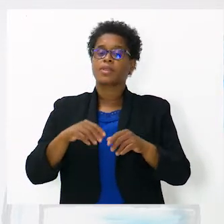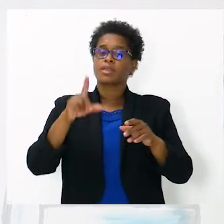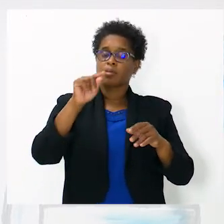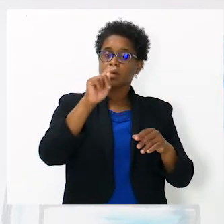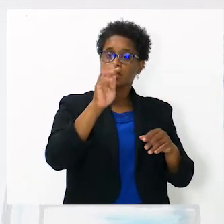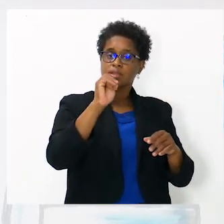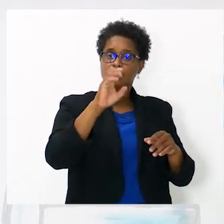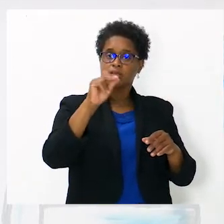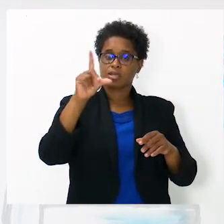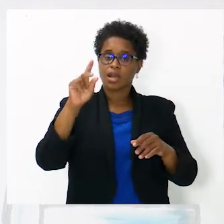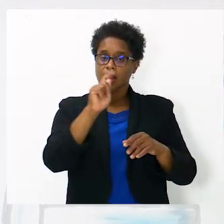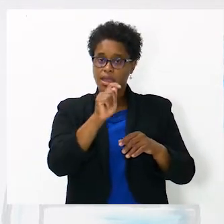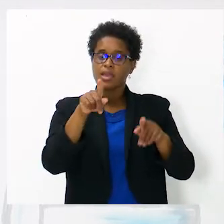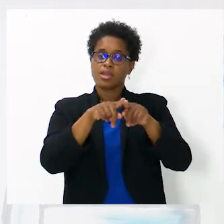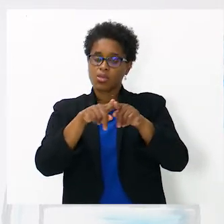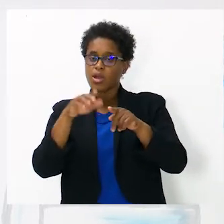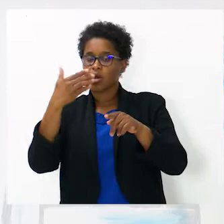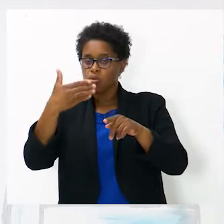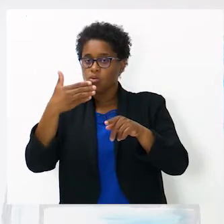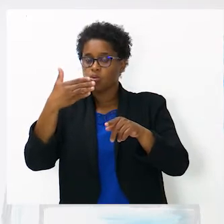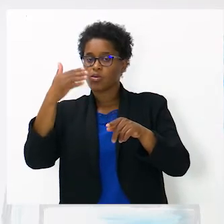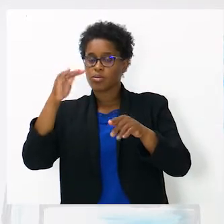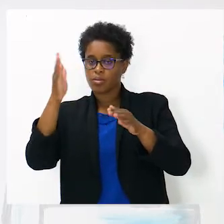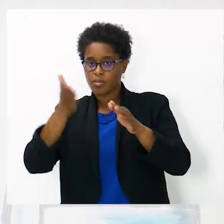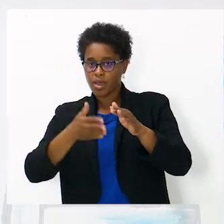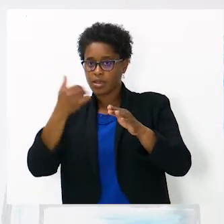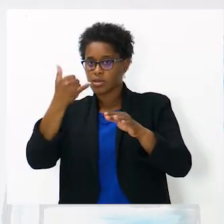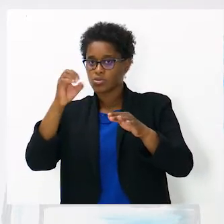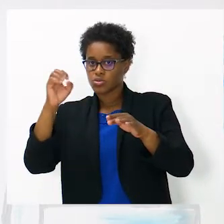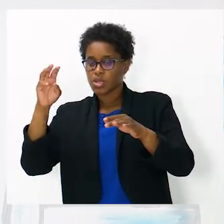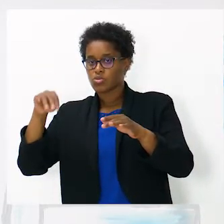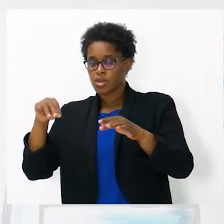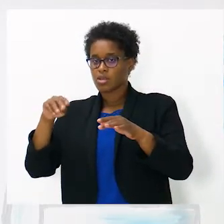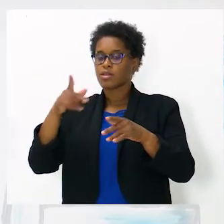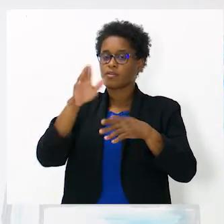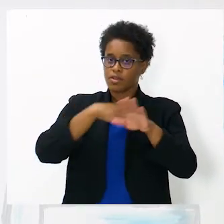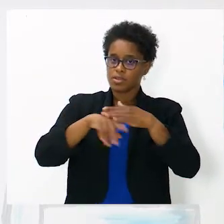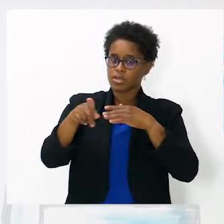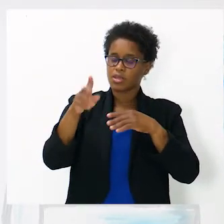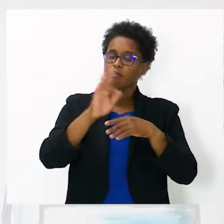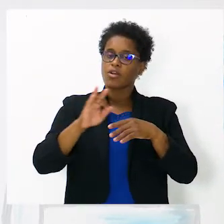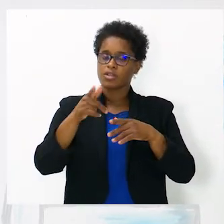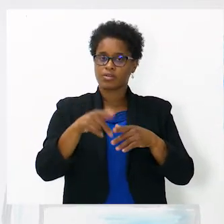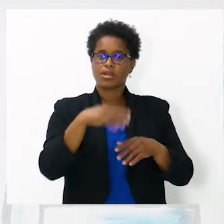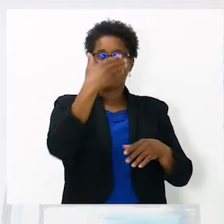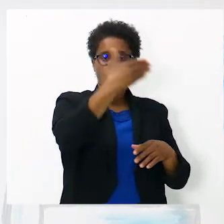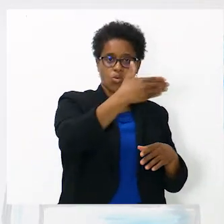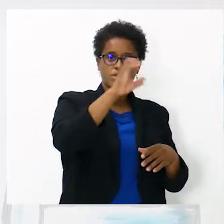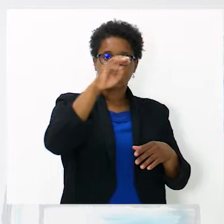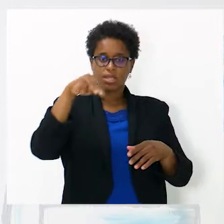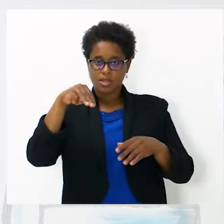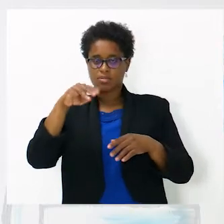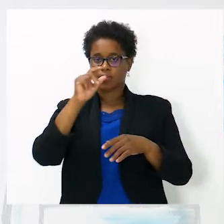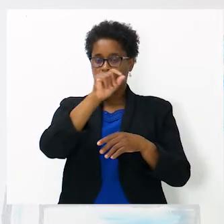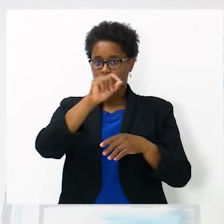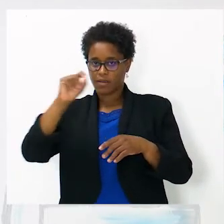E escala é 1 por 200.000. Organizamos dessa forma. Através de regra de 3 simples, vem 1